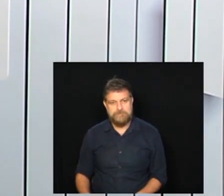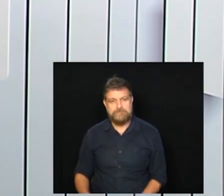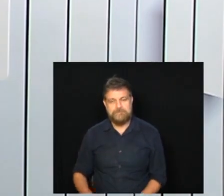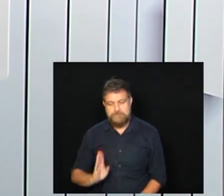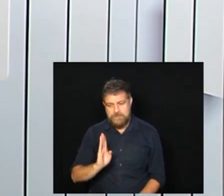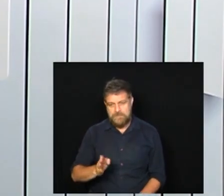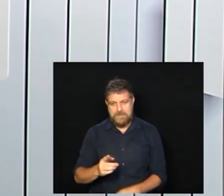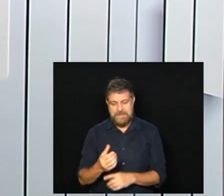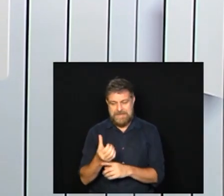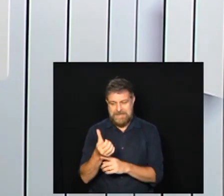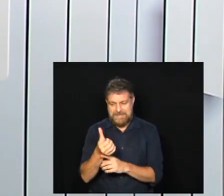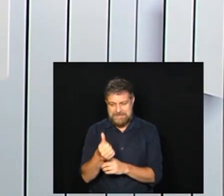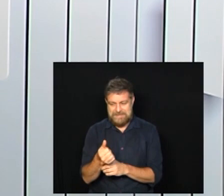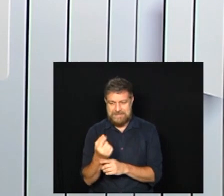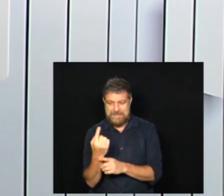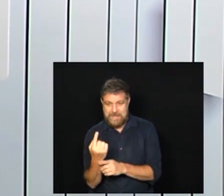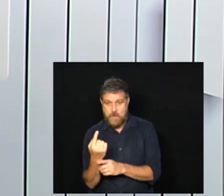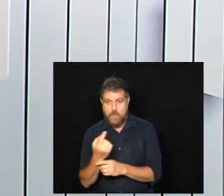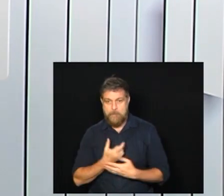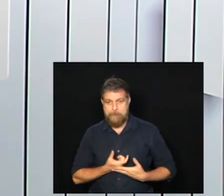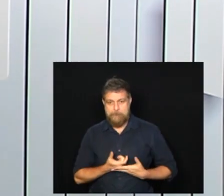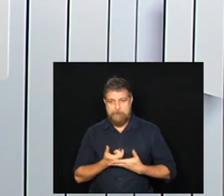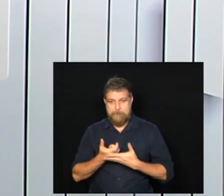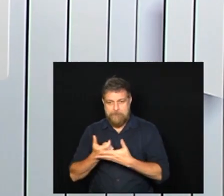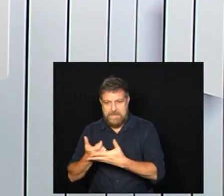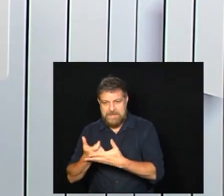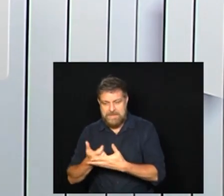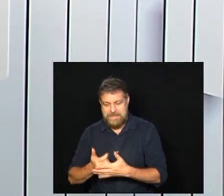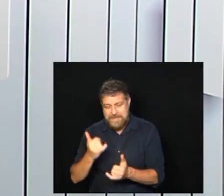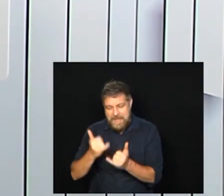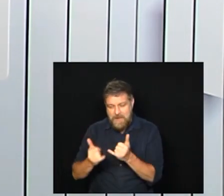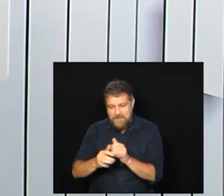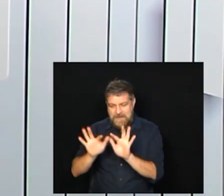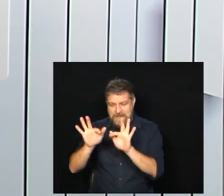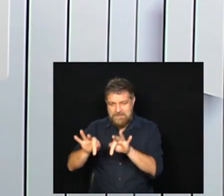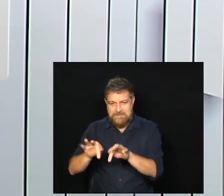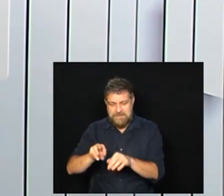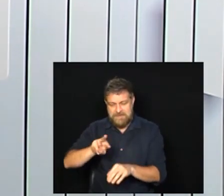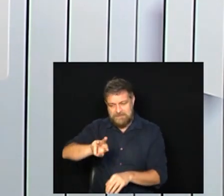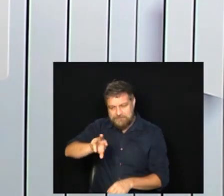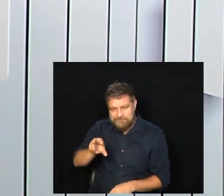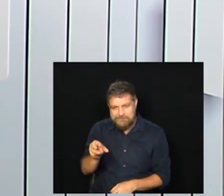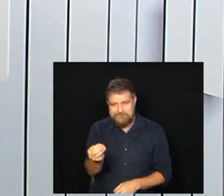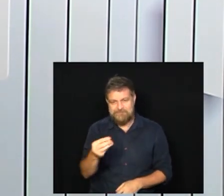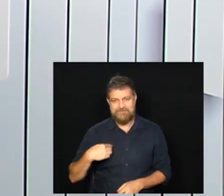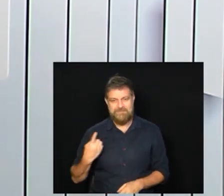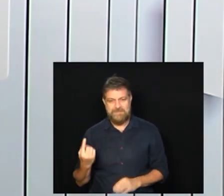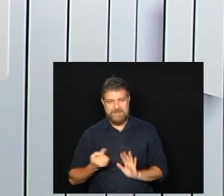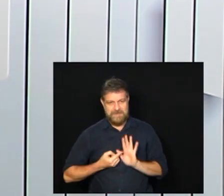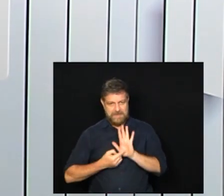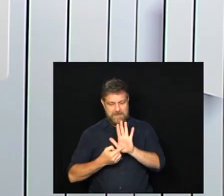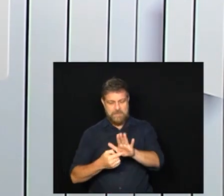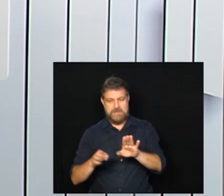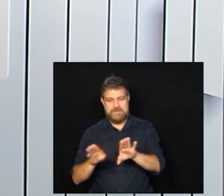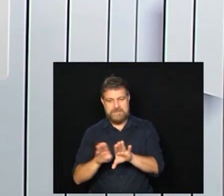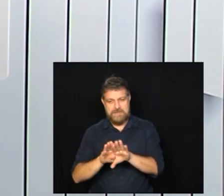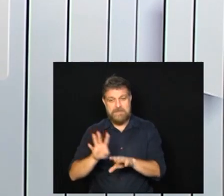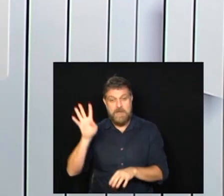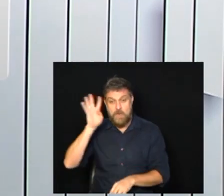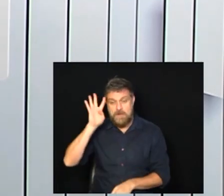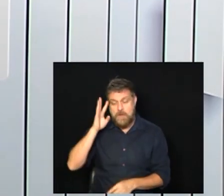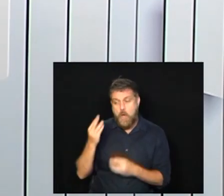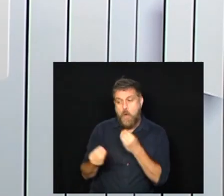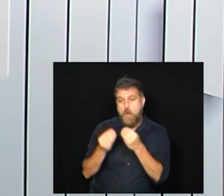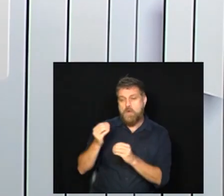já 61 medalhas, tem reta final e claro que a gente atualiza também na quarta-feira como é